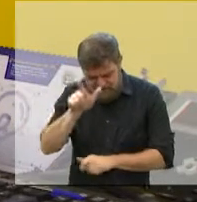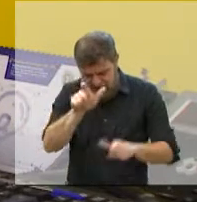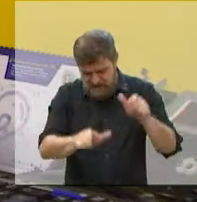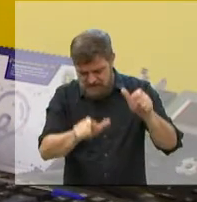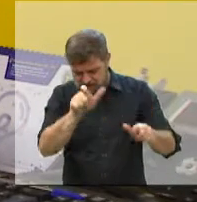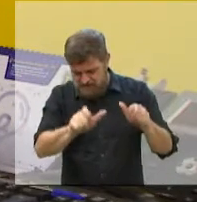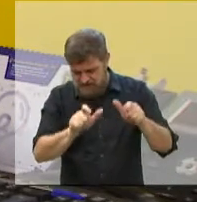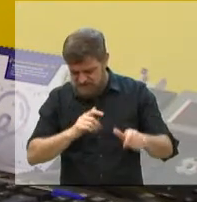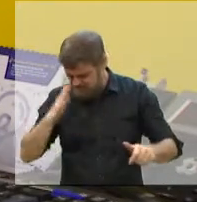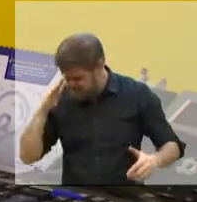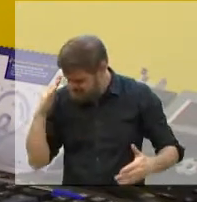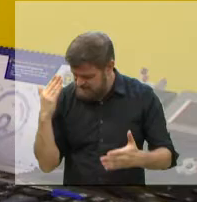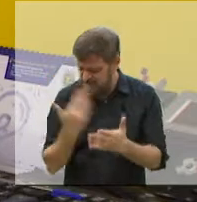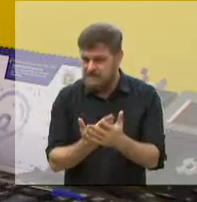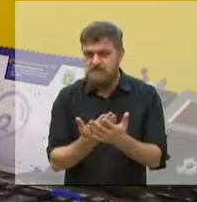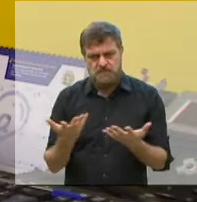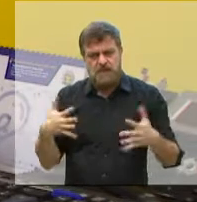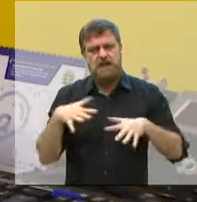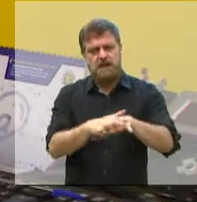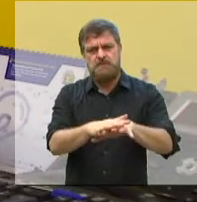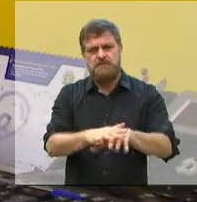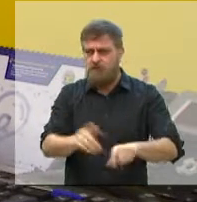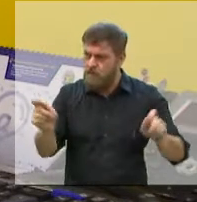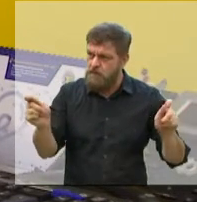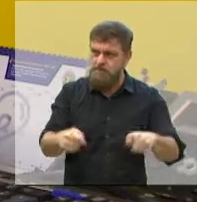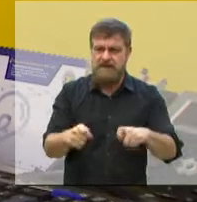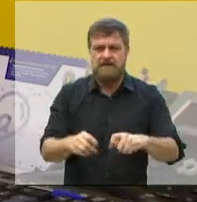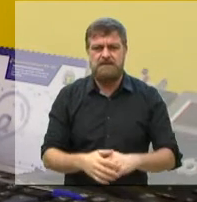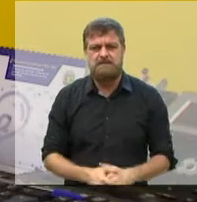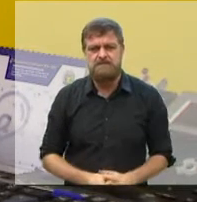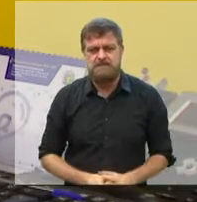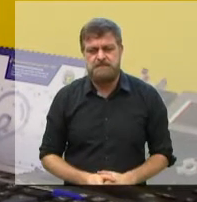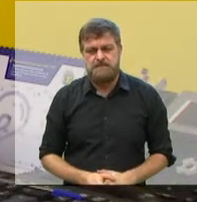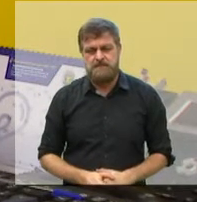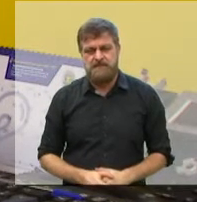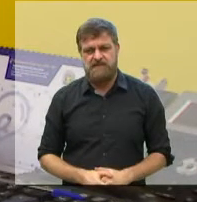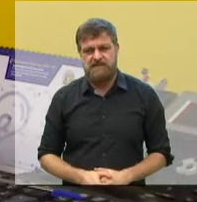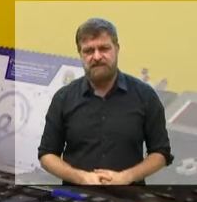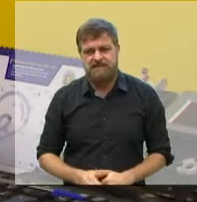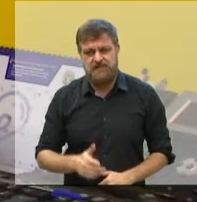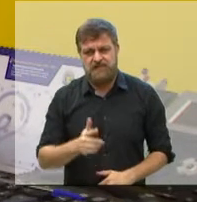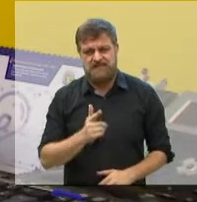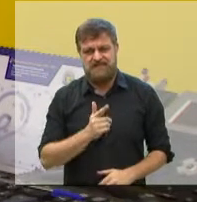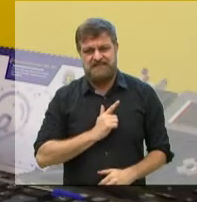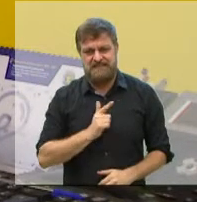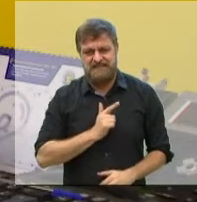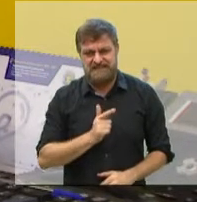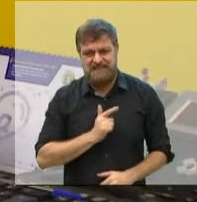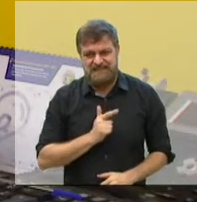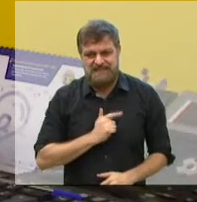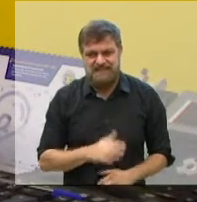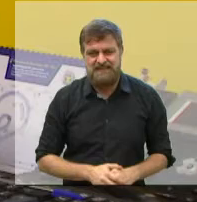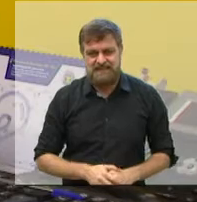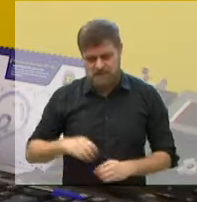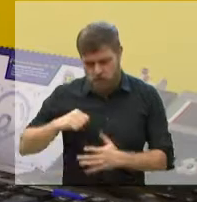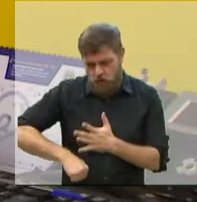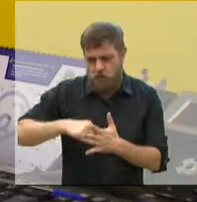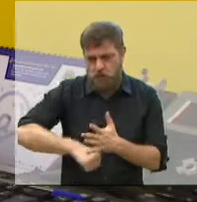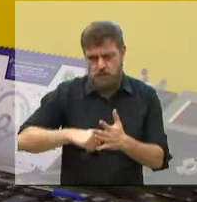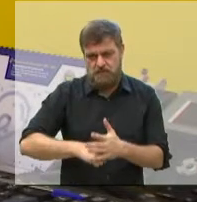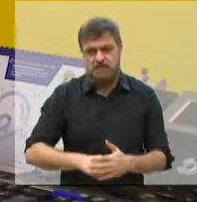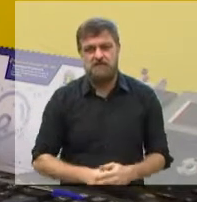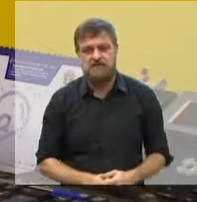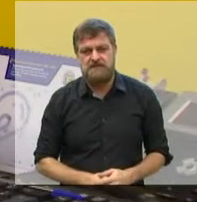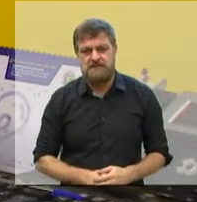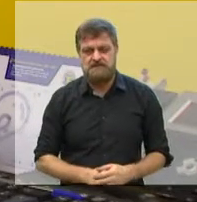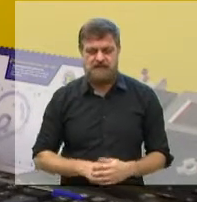e eu acredito muito na inclusão. Tanto é que eu acredito que tem várias causas que eu defendo, sabe? Não